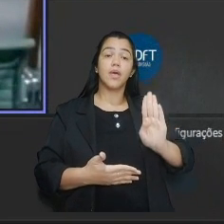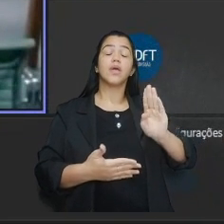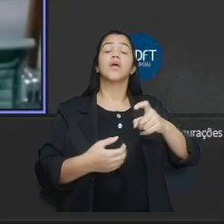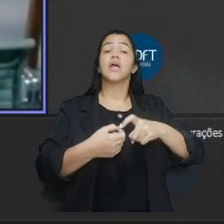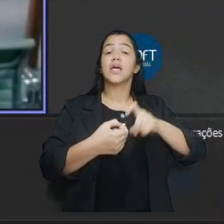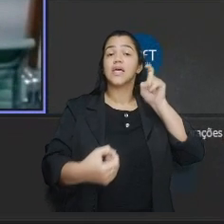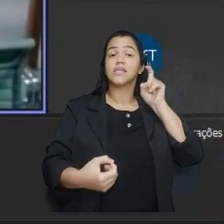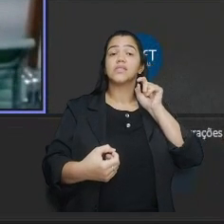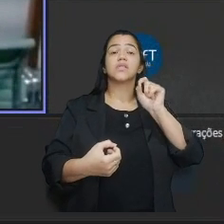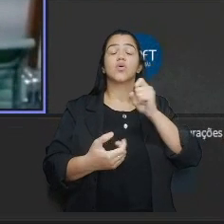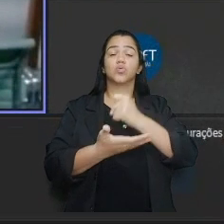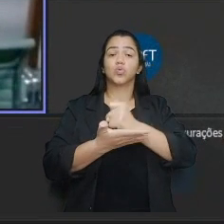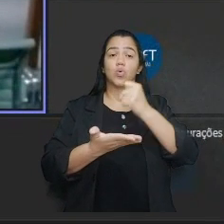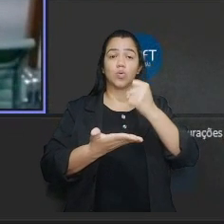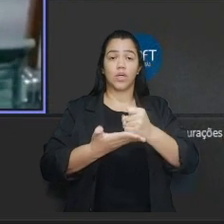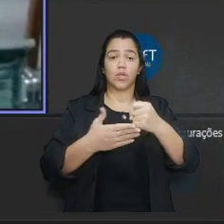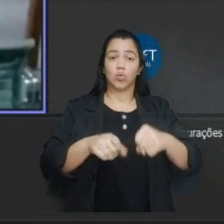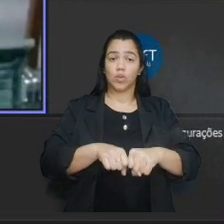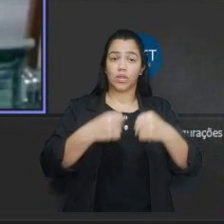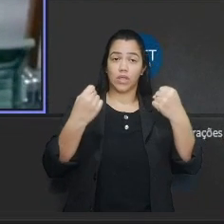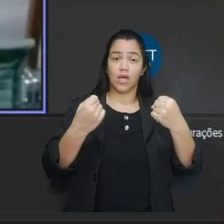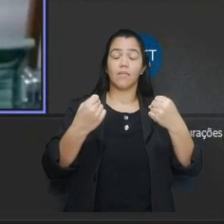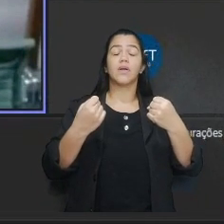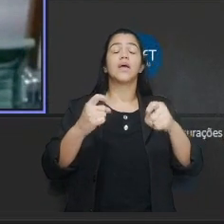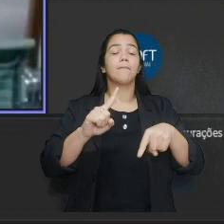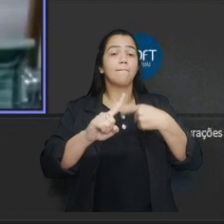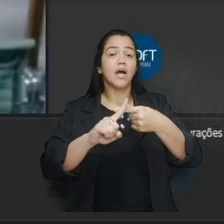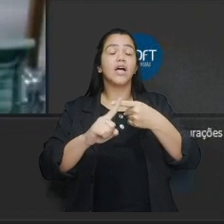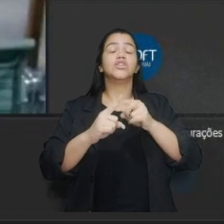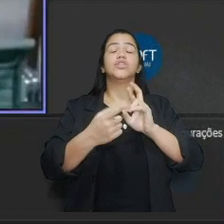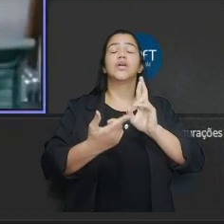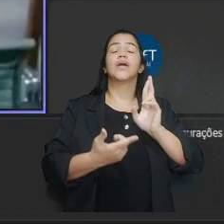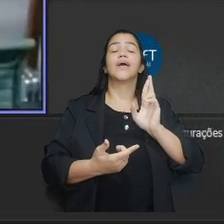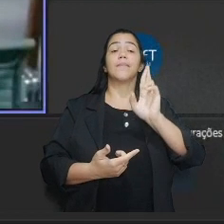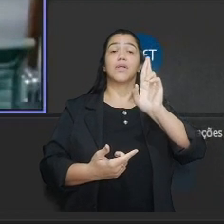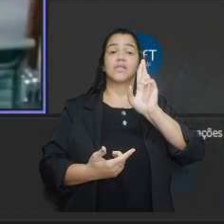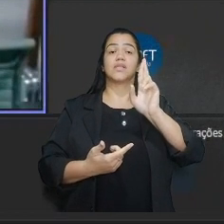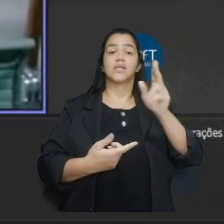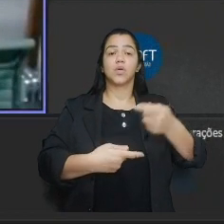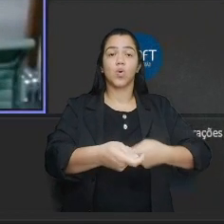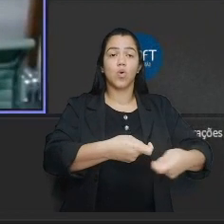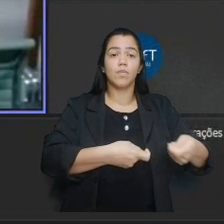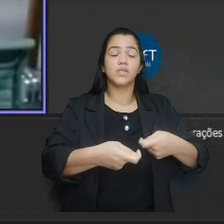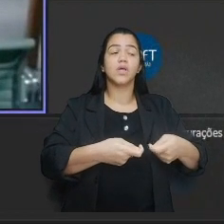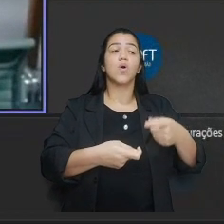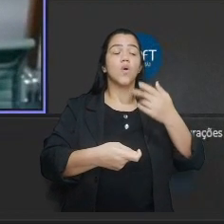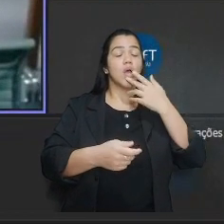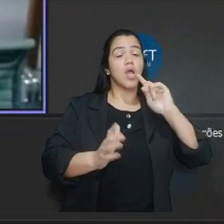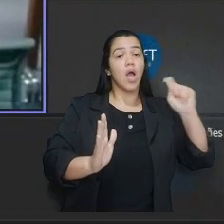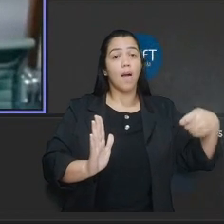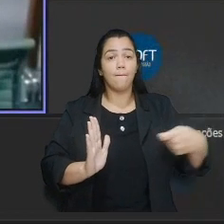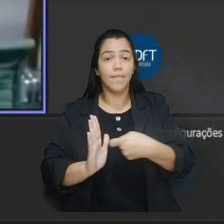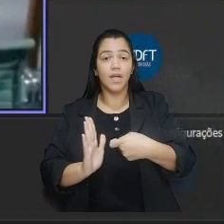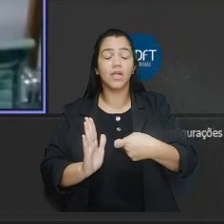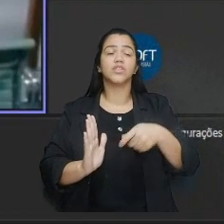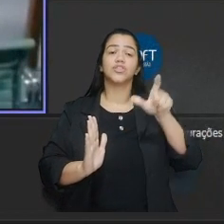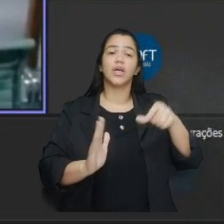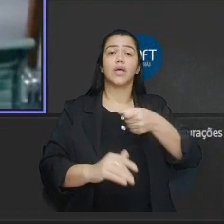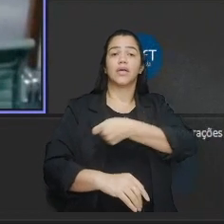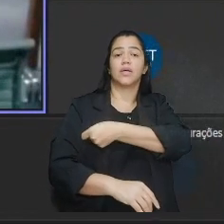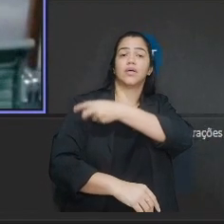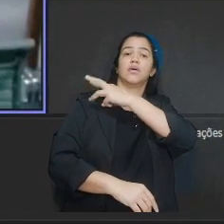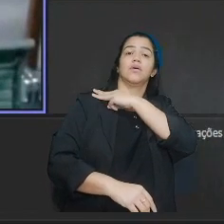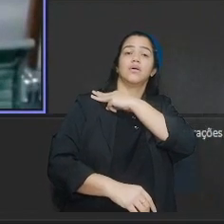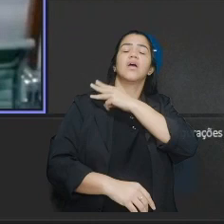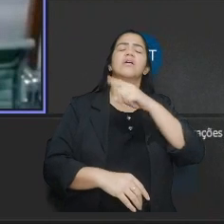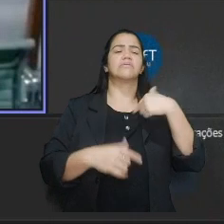Núcleo Bandeirante, uma rescisão contratual de representação comercial. E o apelante